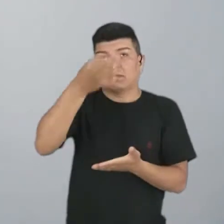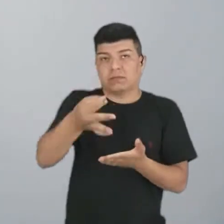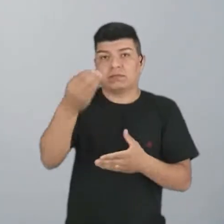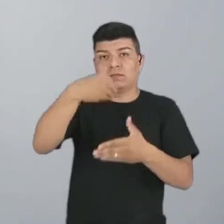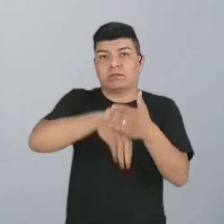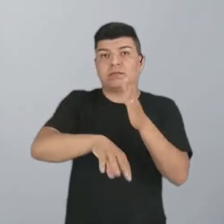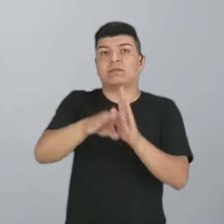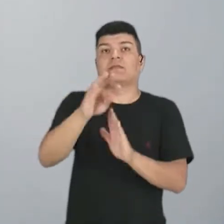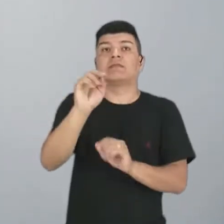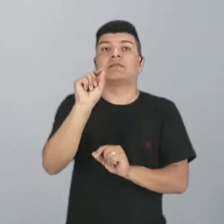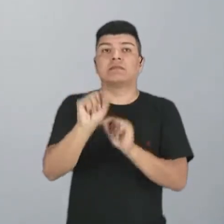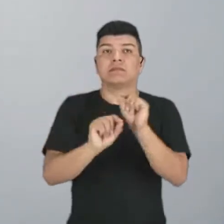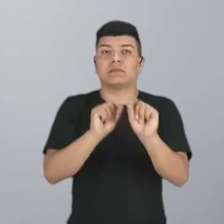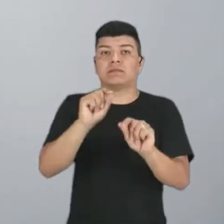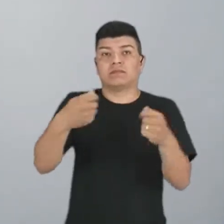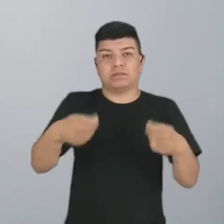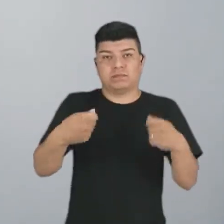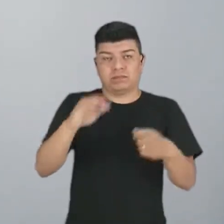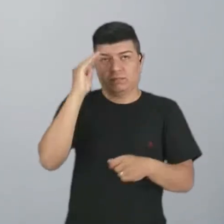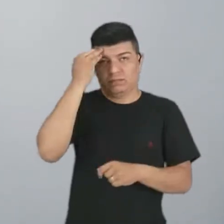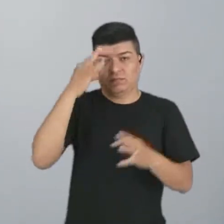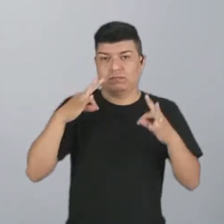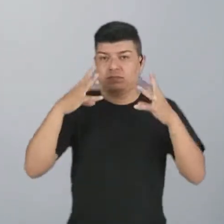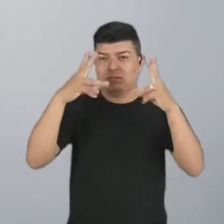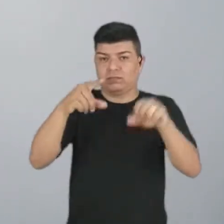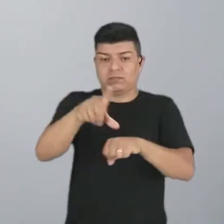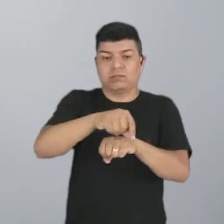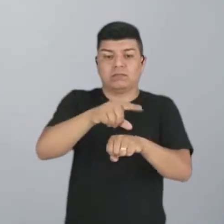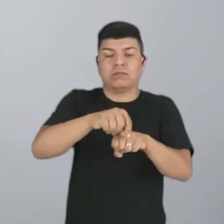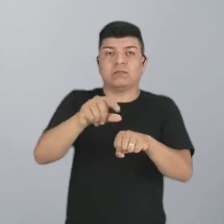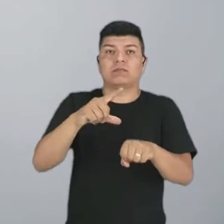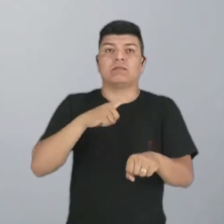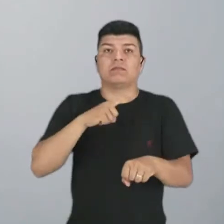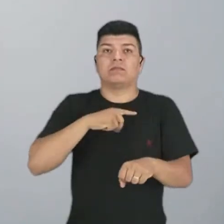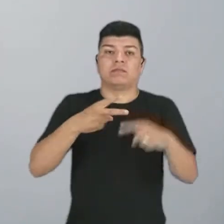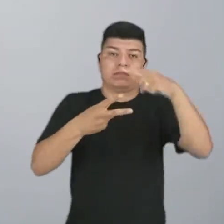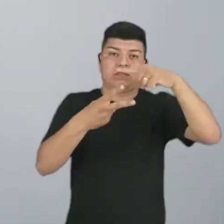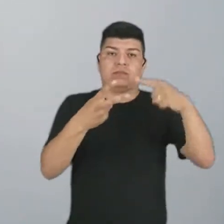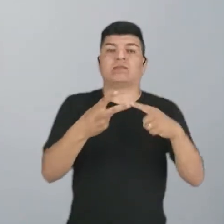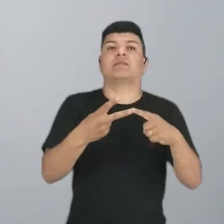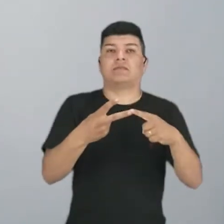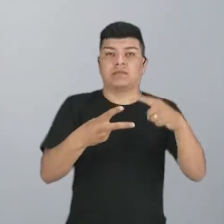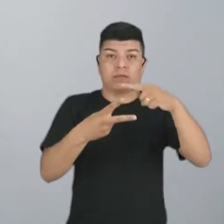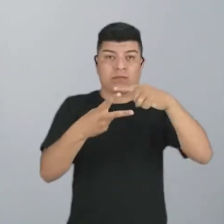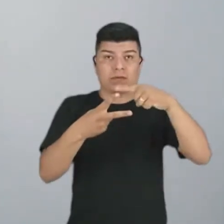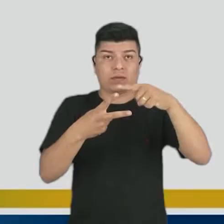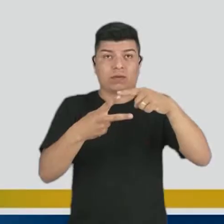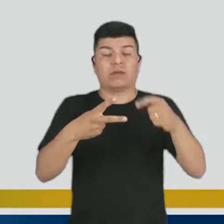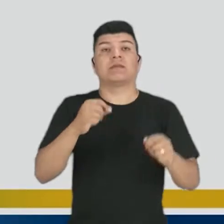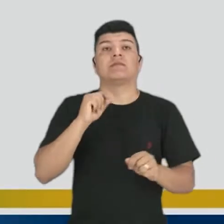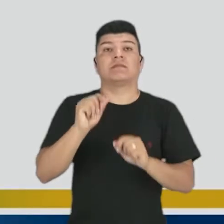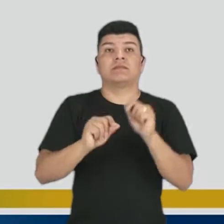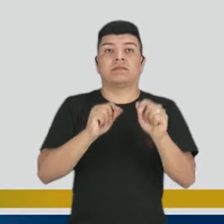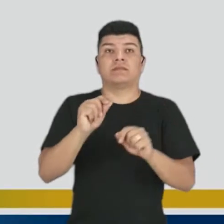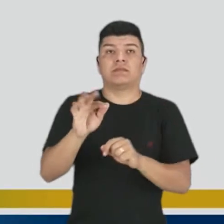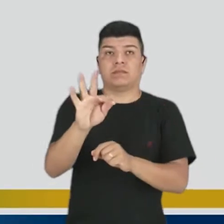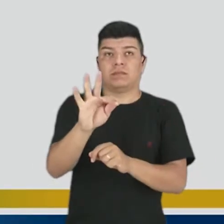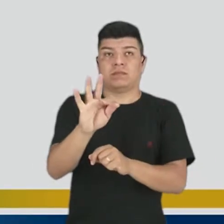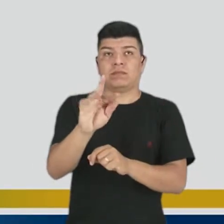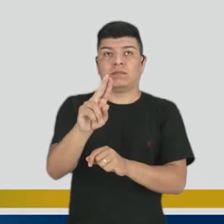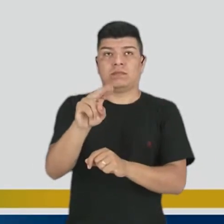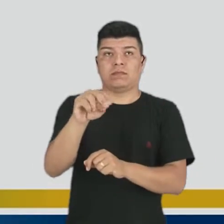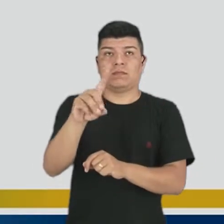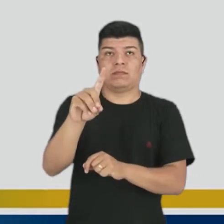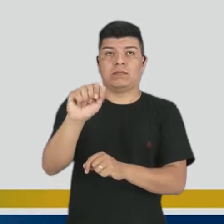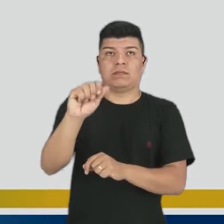dentro do artigo de opinião, eu queria que você entendesse que todo argumento possui pelo menos duas partes. A primeira parte a gente chama de